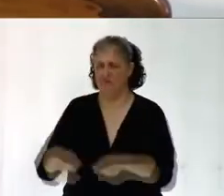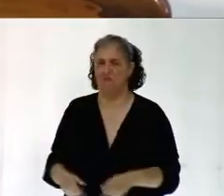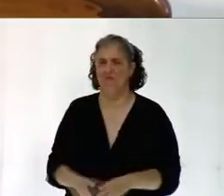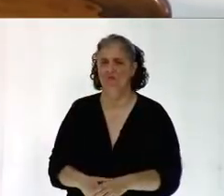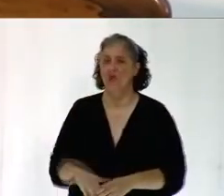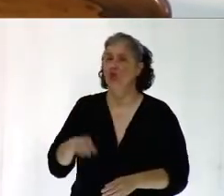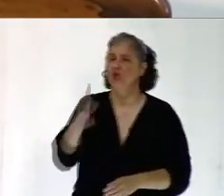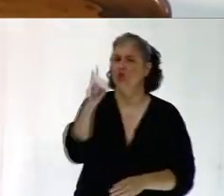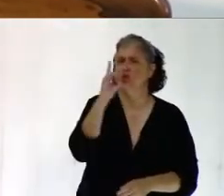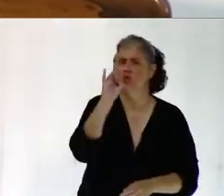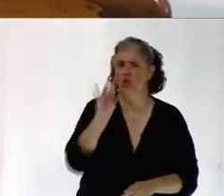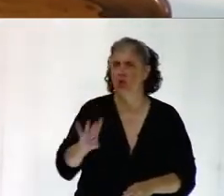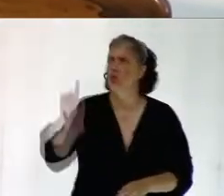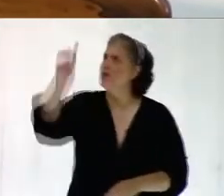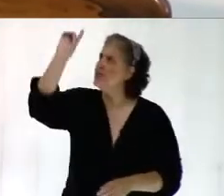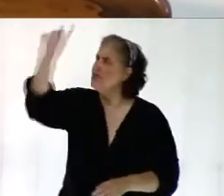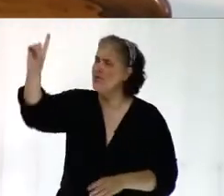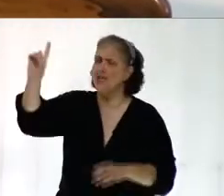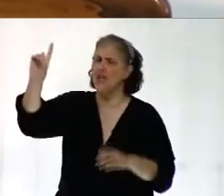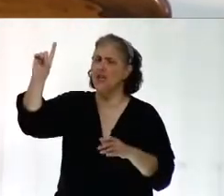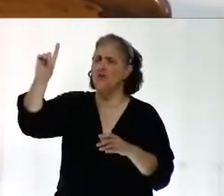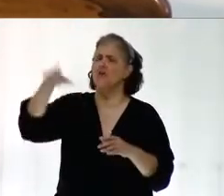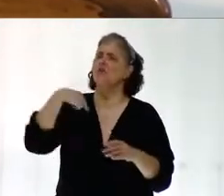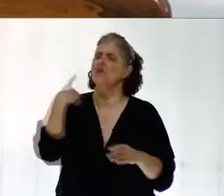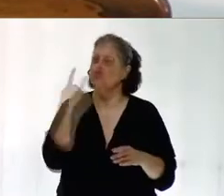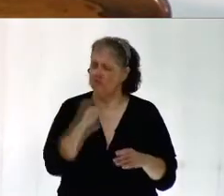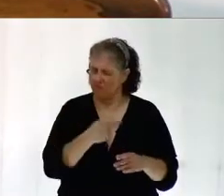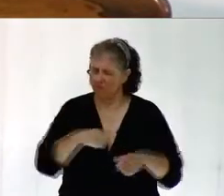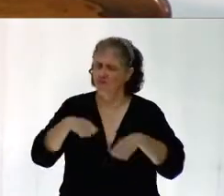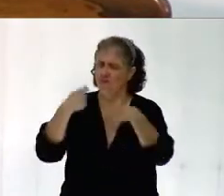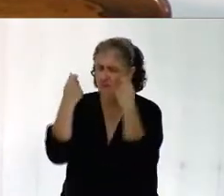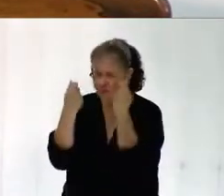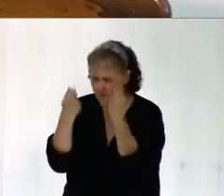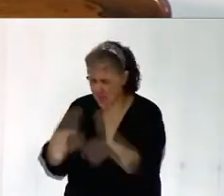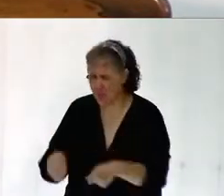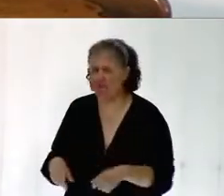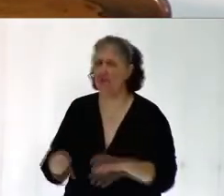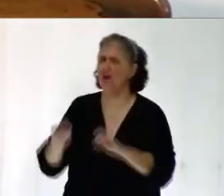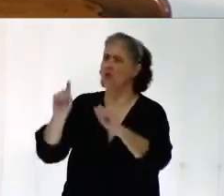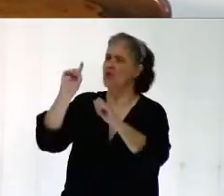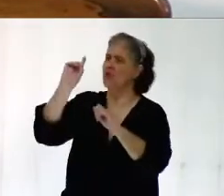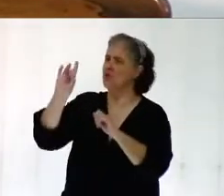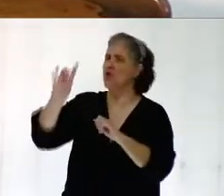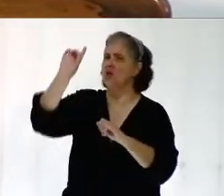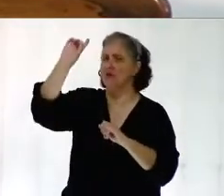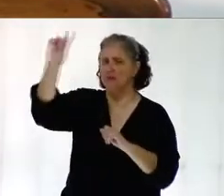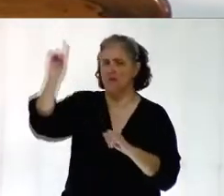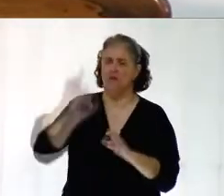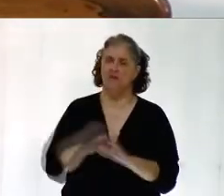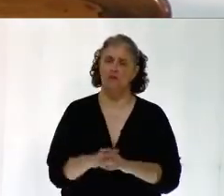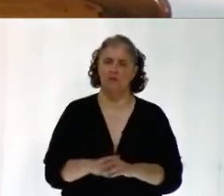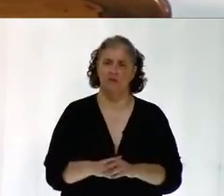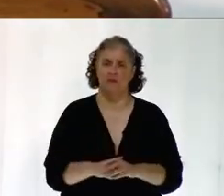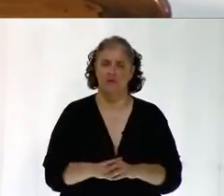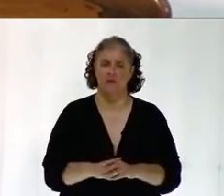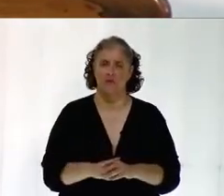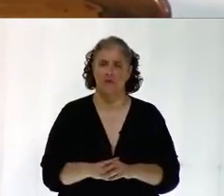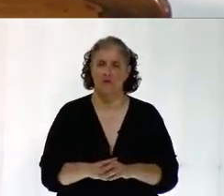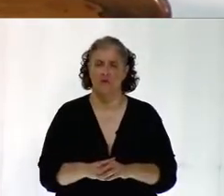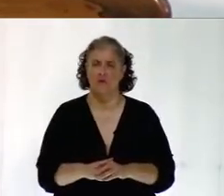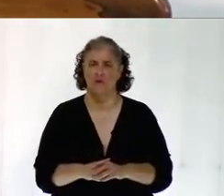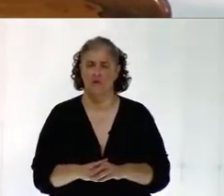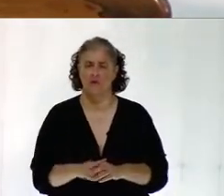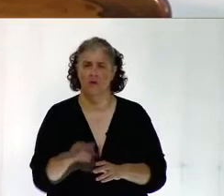deve ser adorado e deve haver uma conversão por mais que doa uma conversão dos